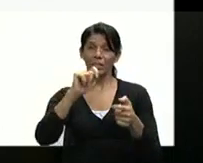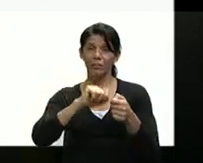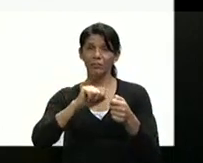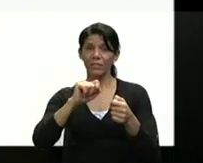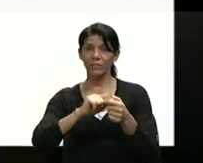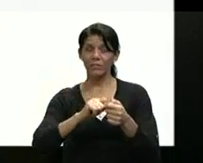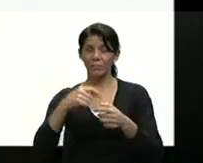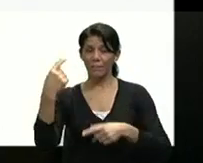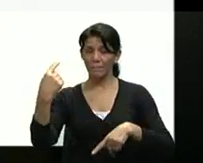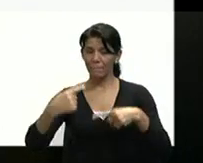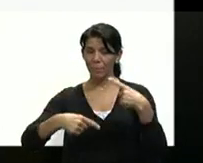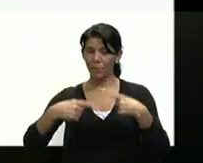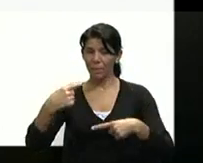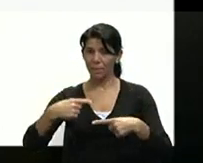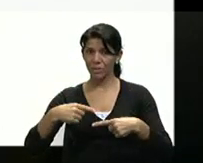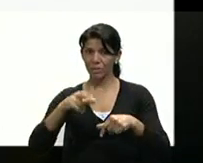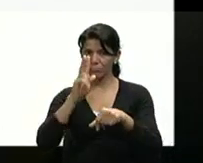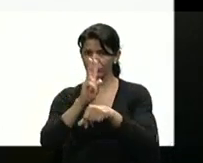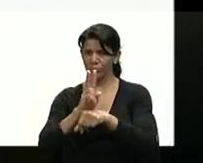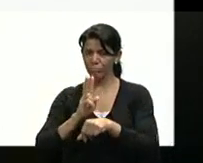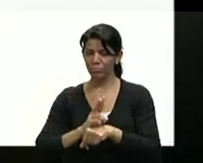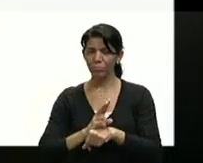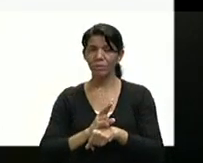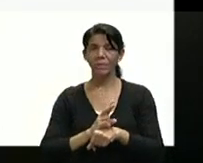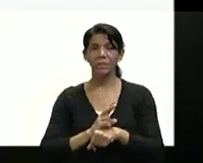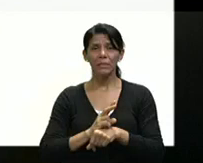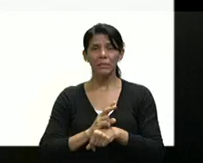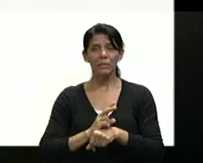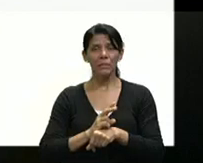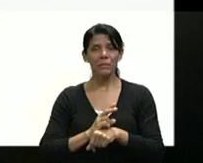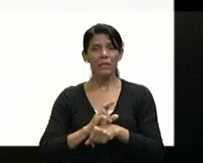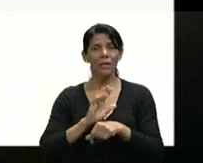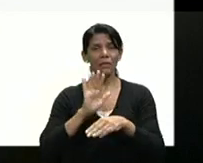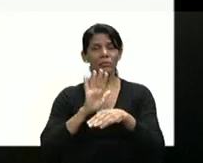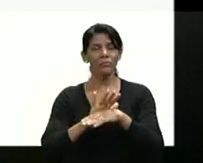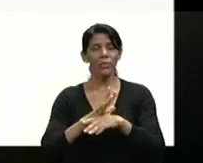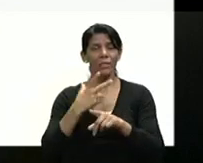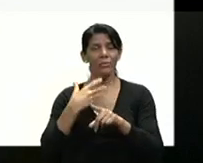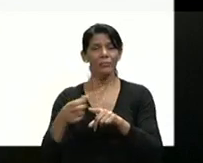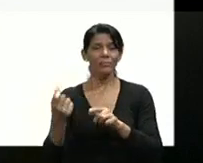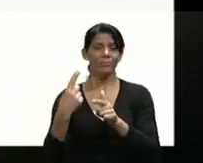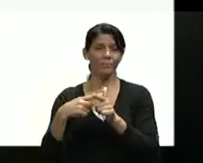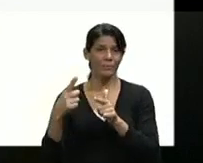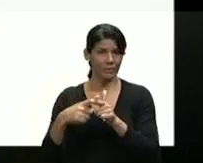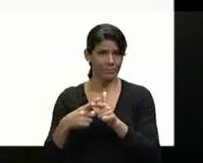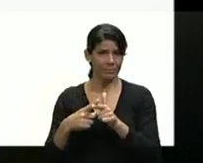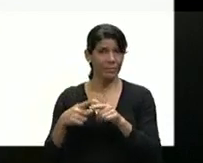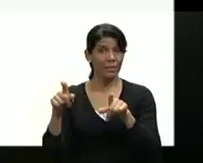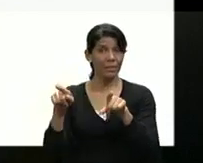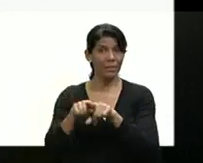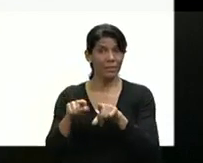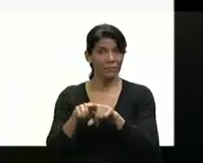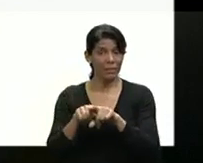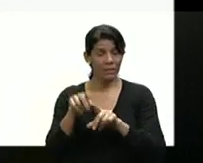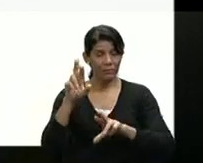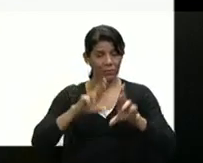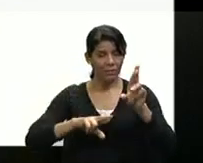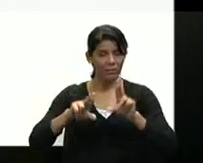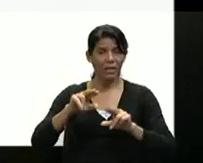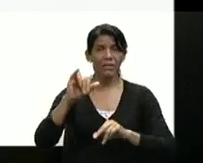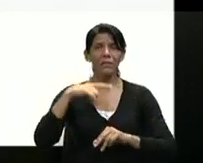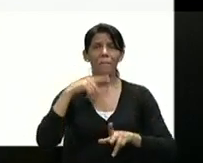uma política que trabalhe em cima desses fatores. E também verificar a exposição da população ao